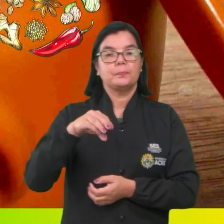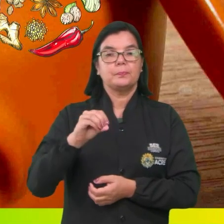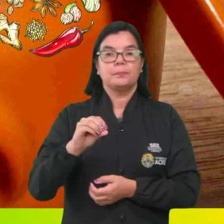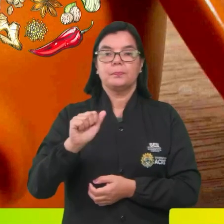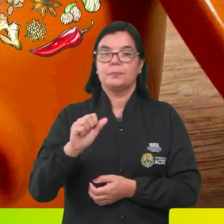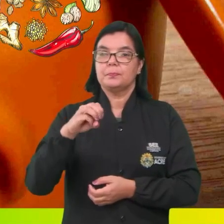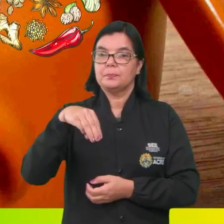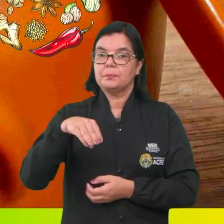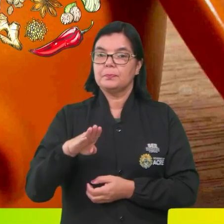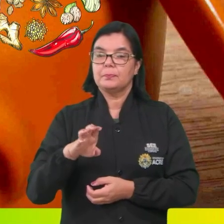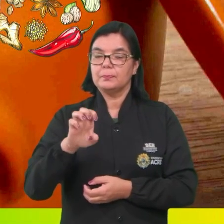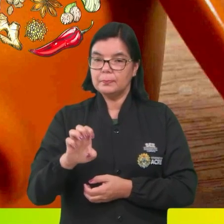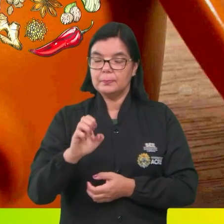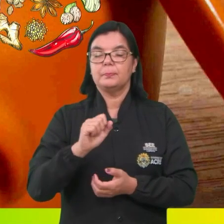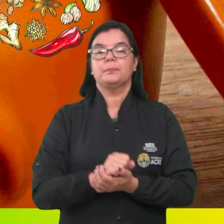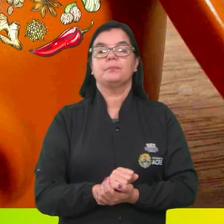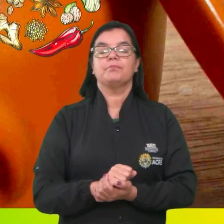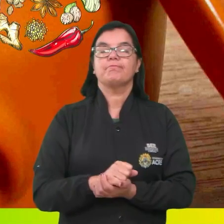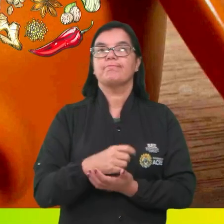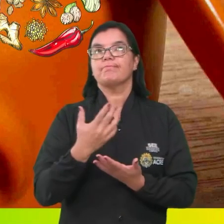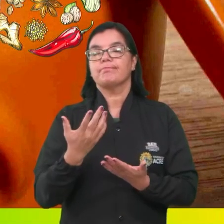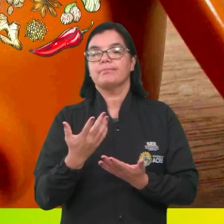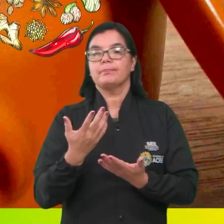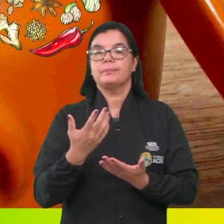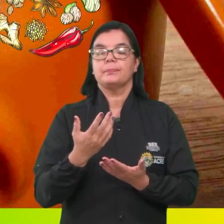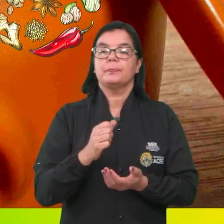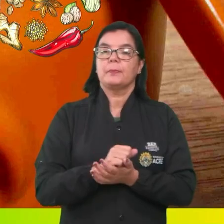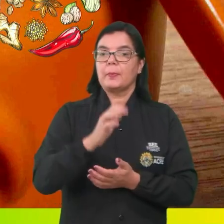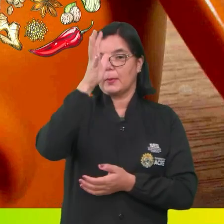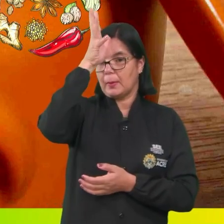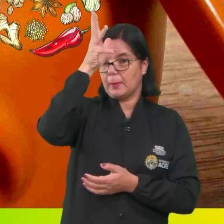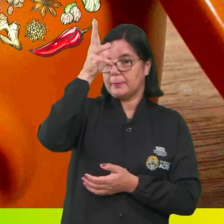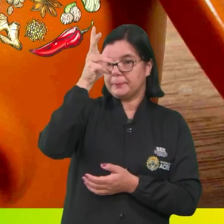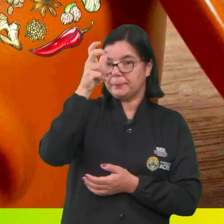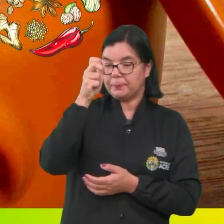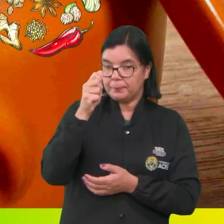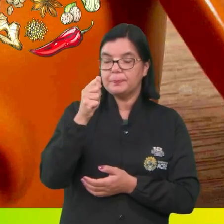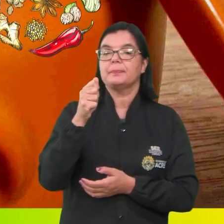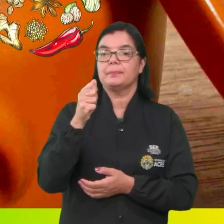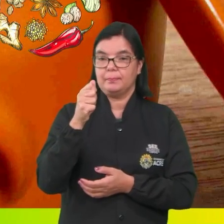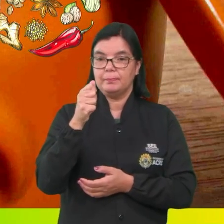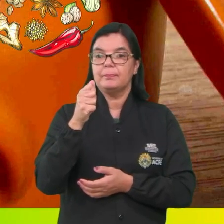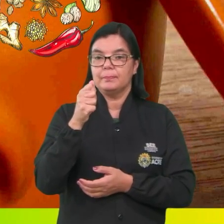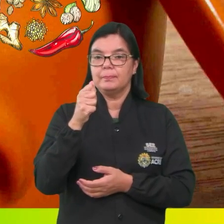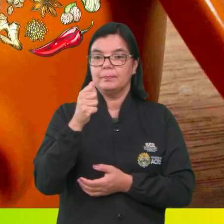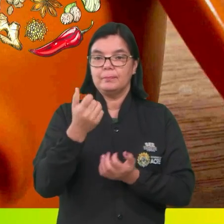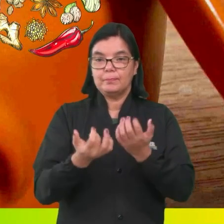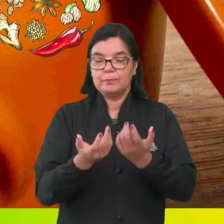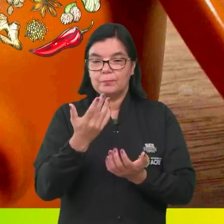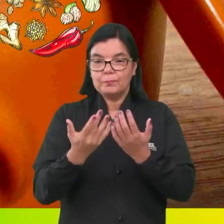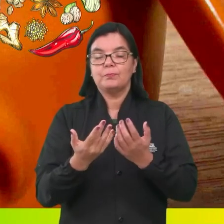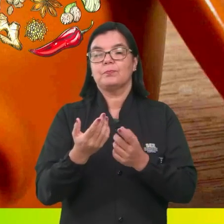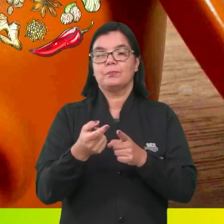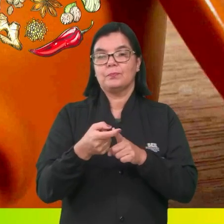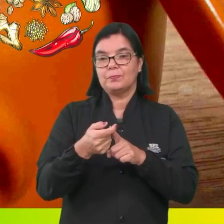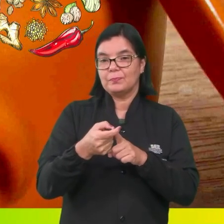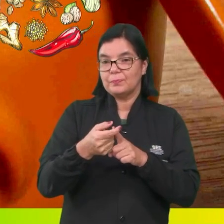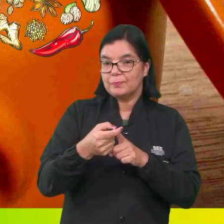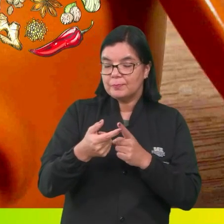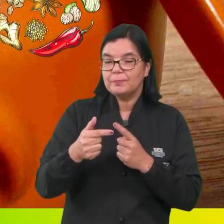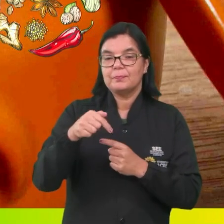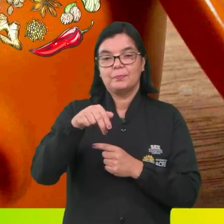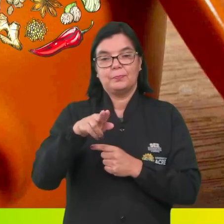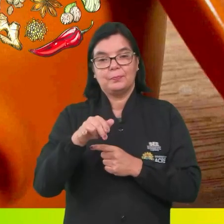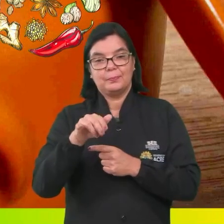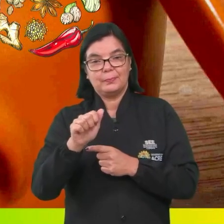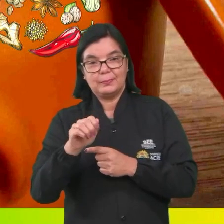é vamos supor aí que seja a galinha caipira brasileira com quiabo. Eita, que já dá vontade de comer, né,